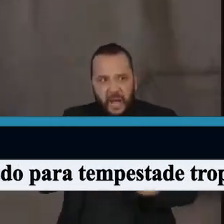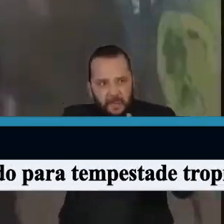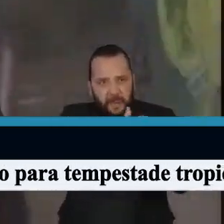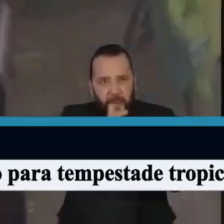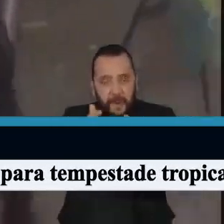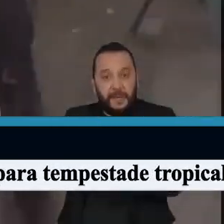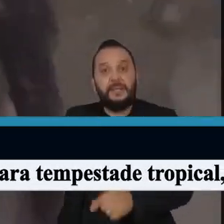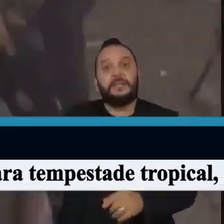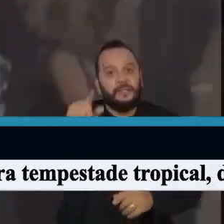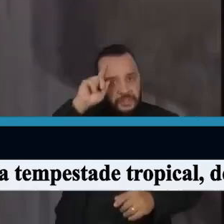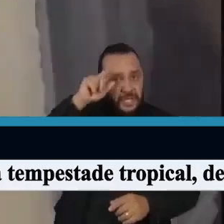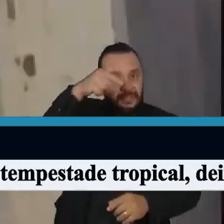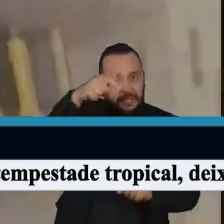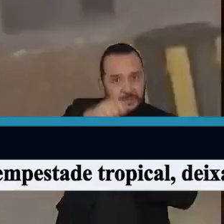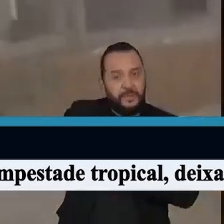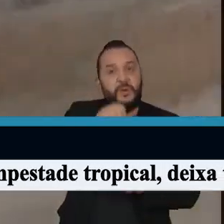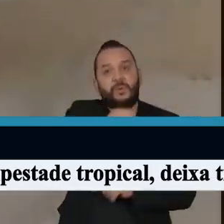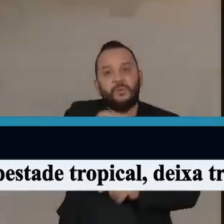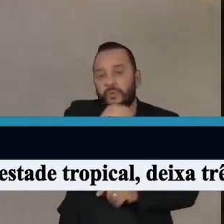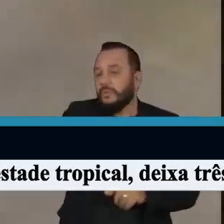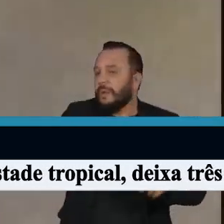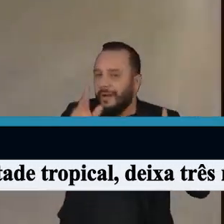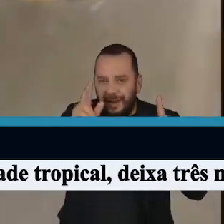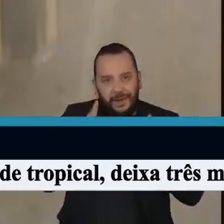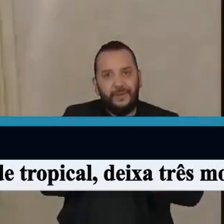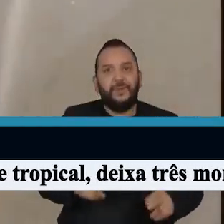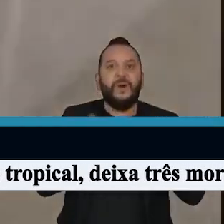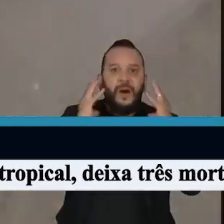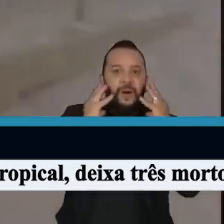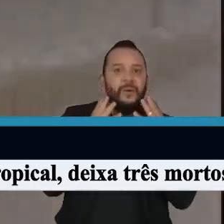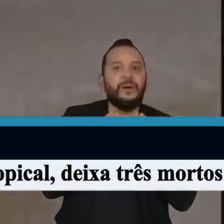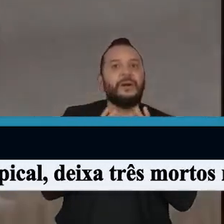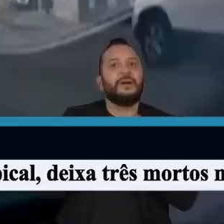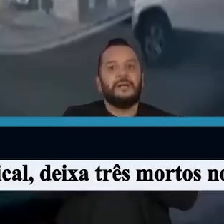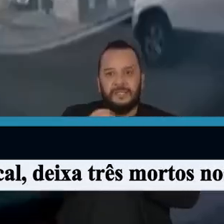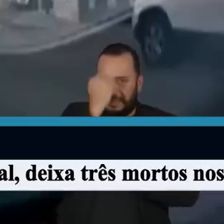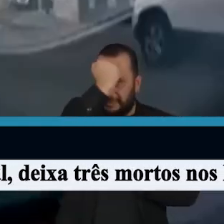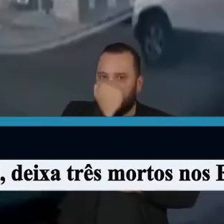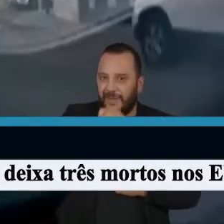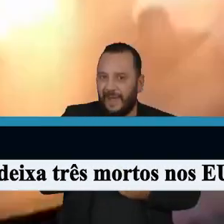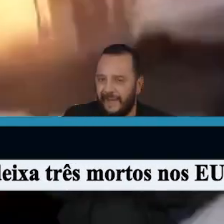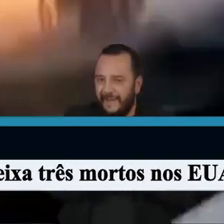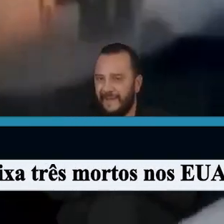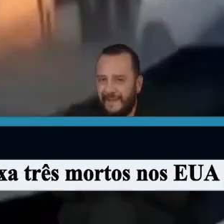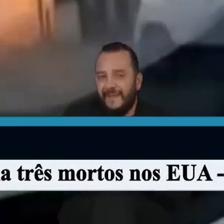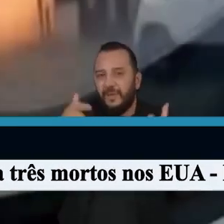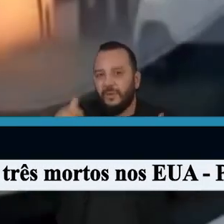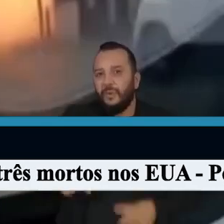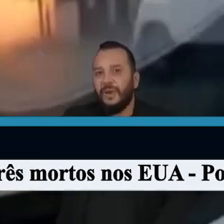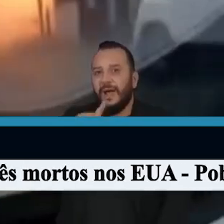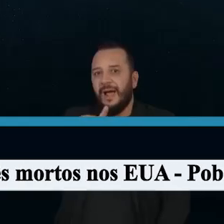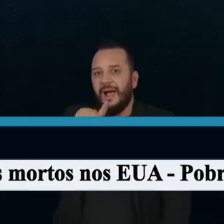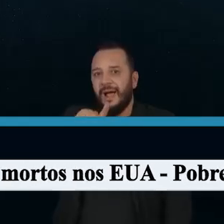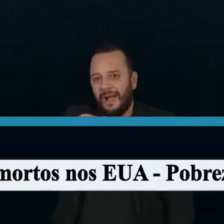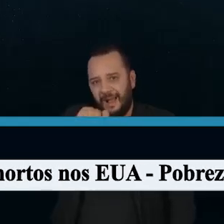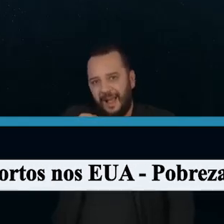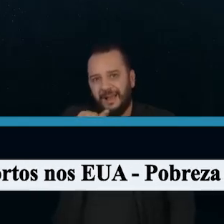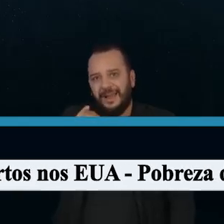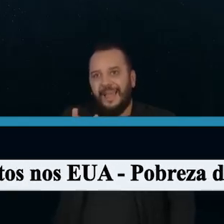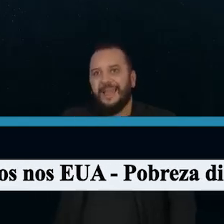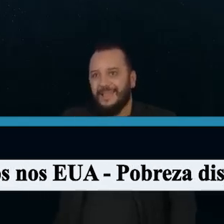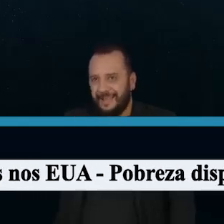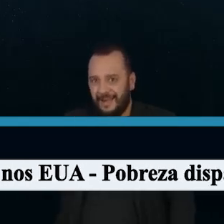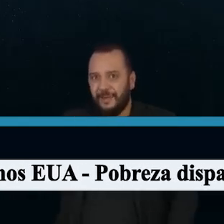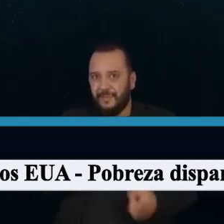exatamente os planos de invasão da Galileia feitos pelo Hezbollah. Os disparos diários de mísseis contra a